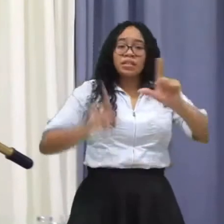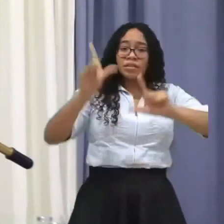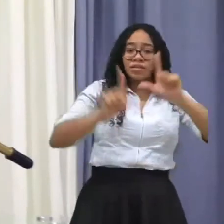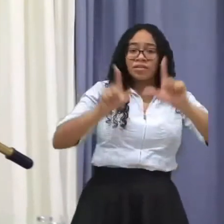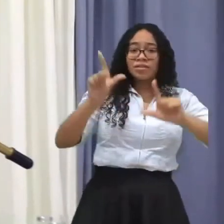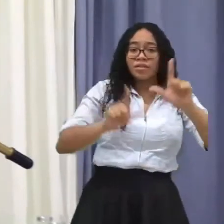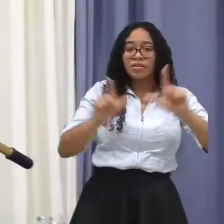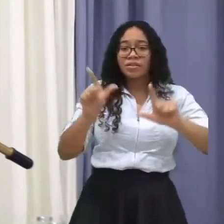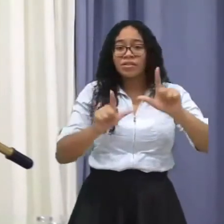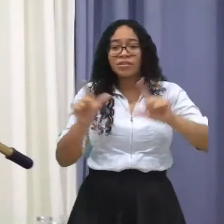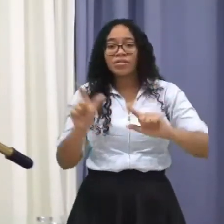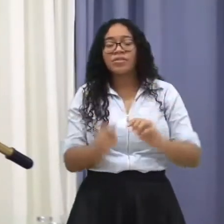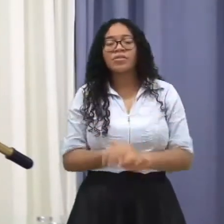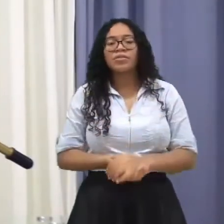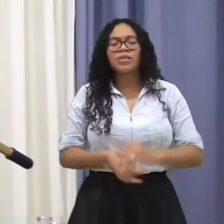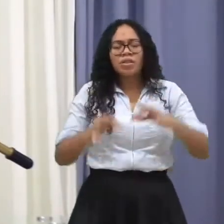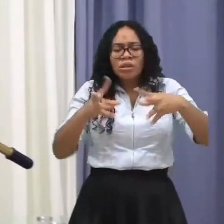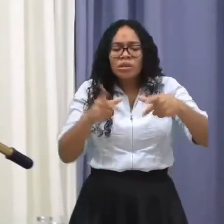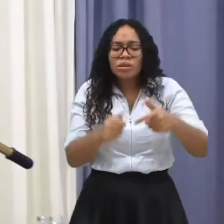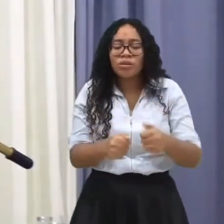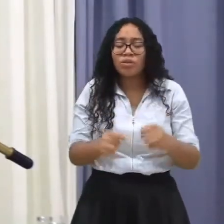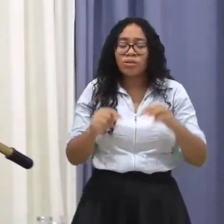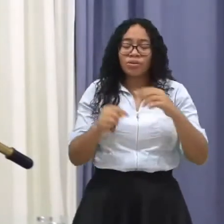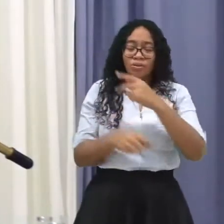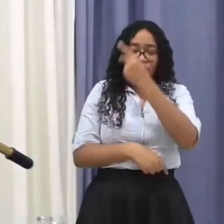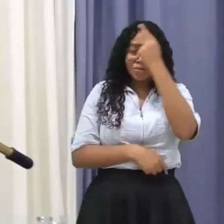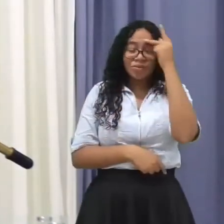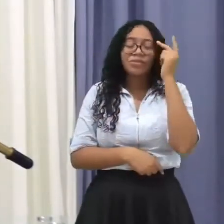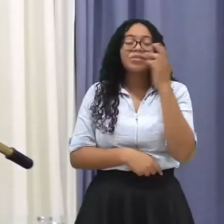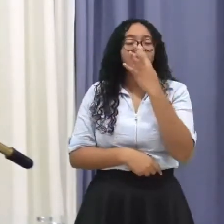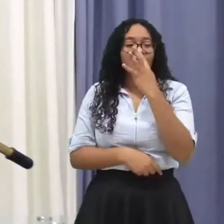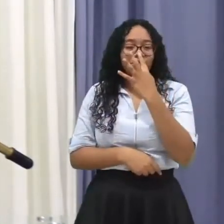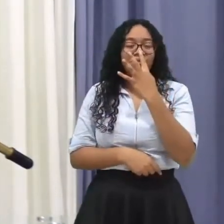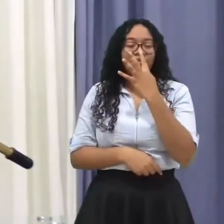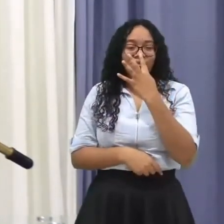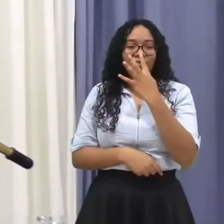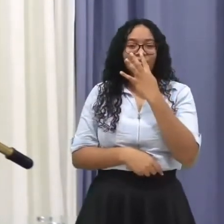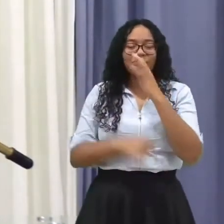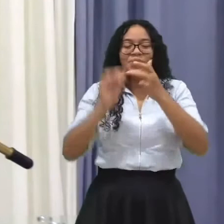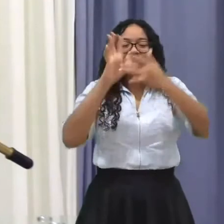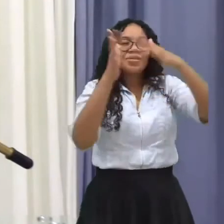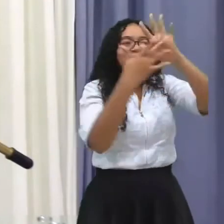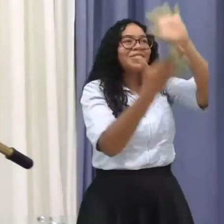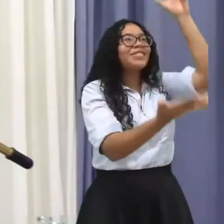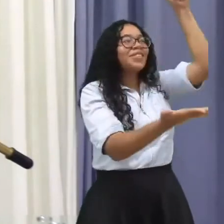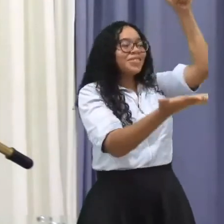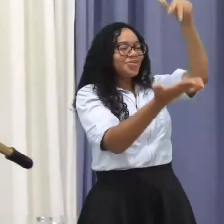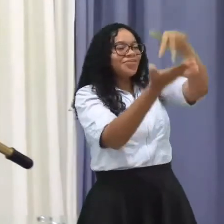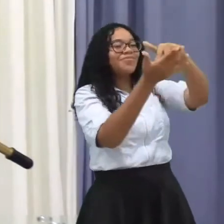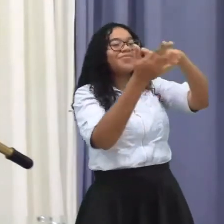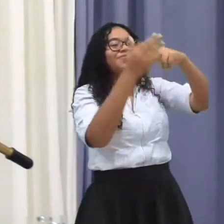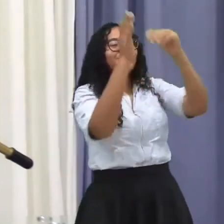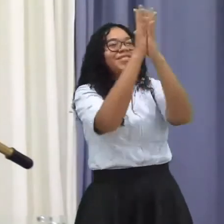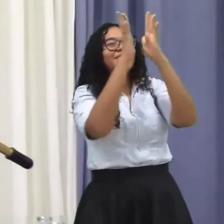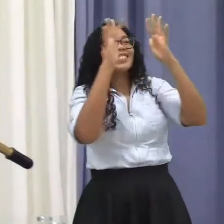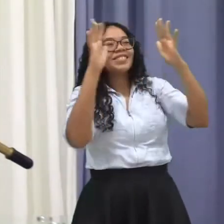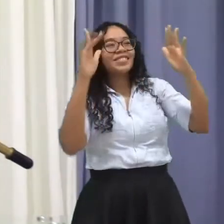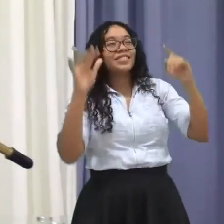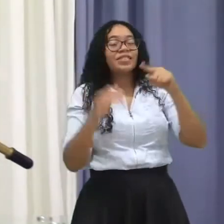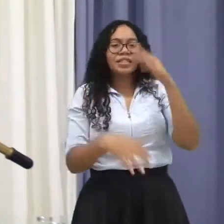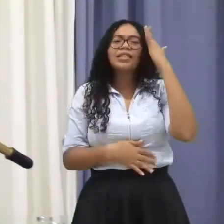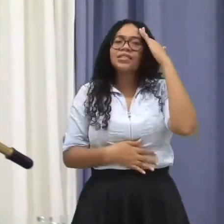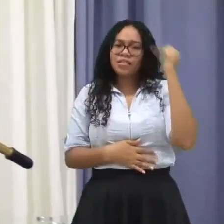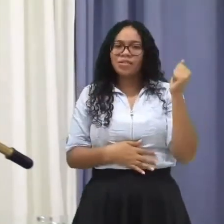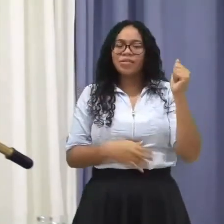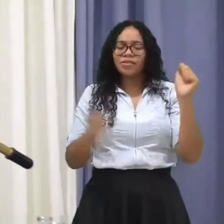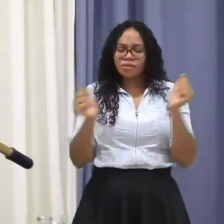ser transmitido ao mesmo tempo para todo mundo, e o Senhor descendo em glória. Sabe quem estará lá? A